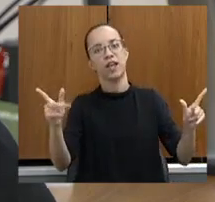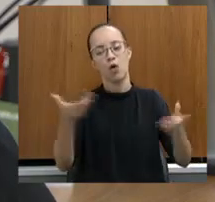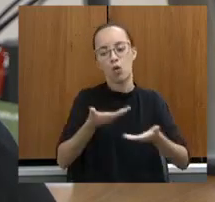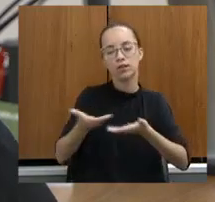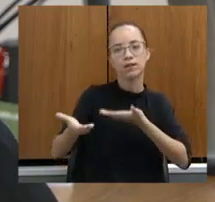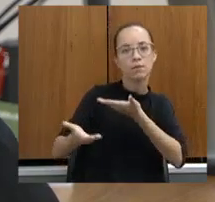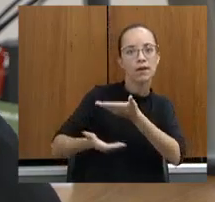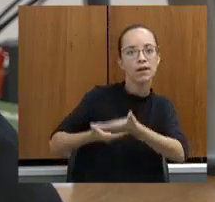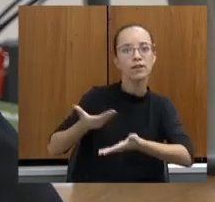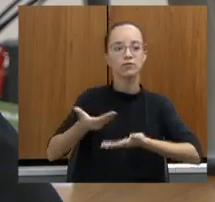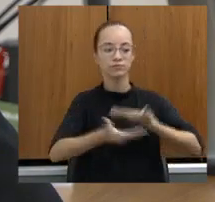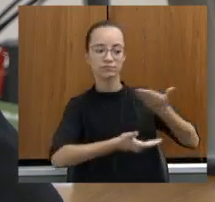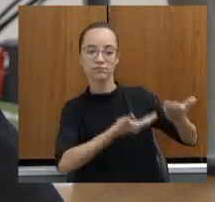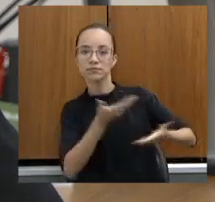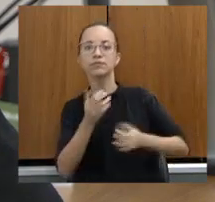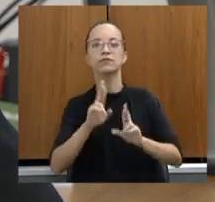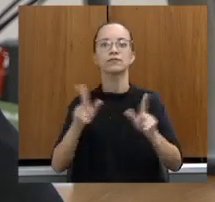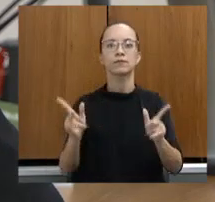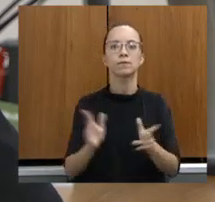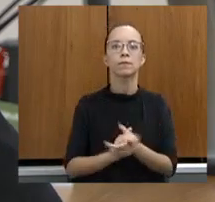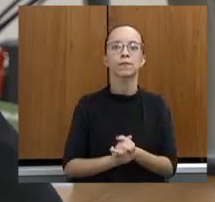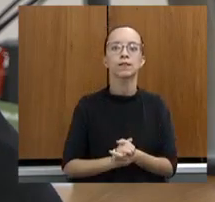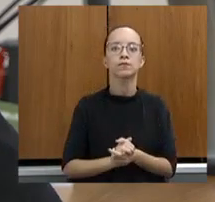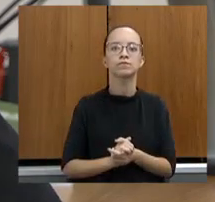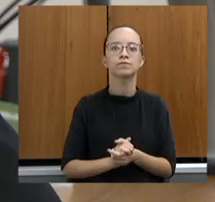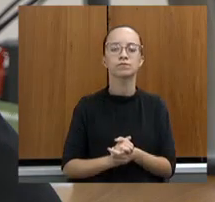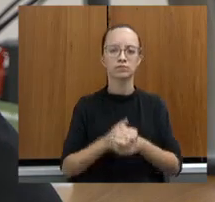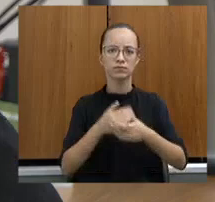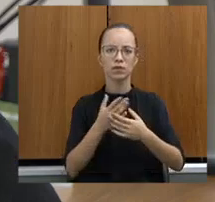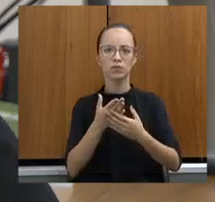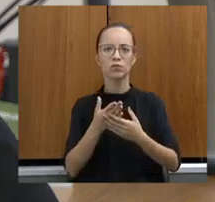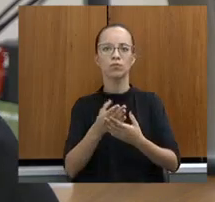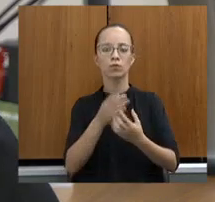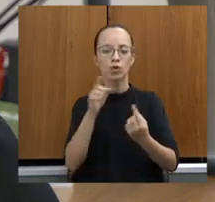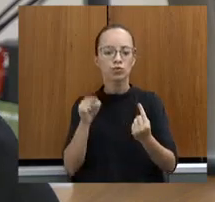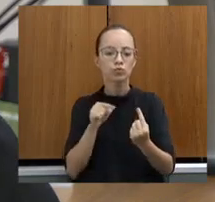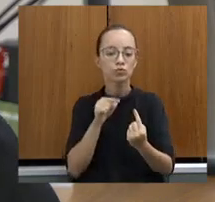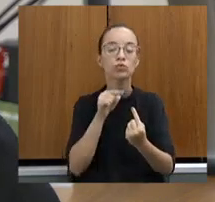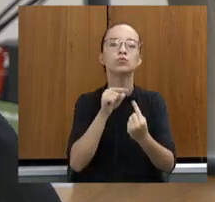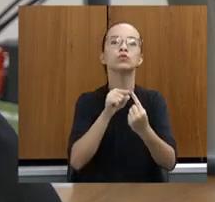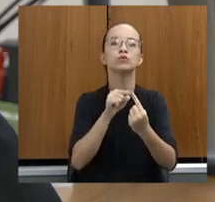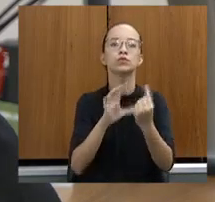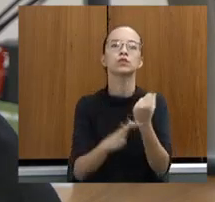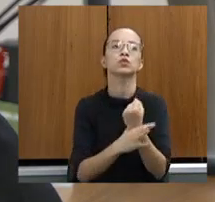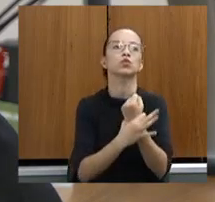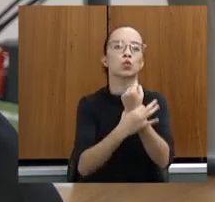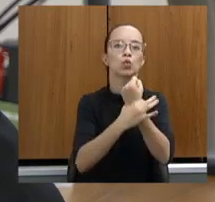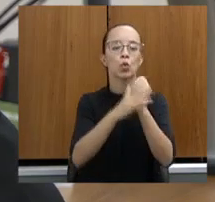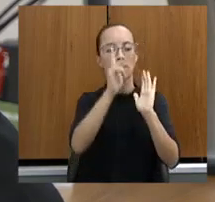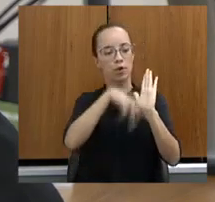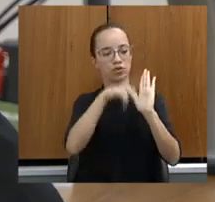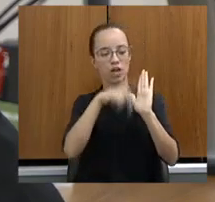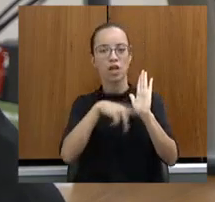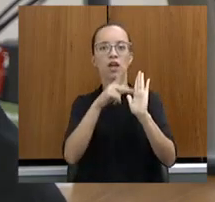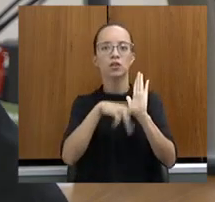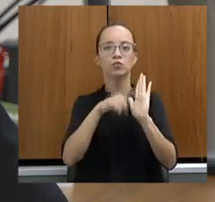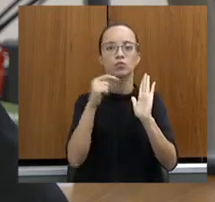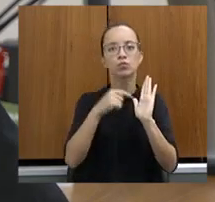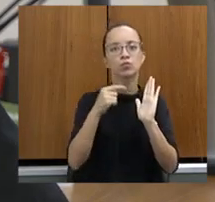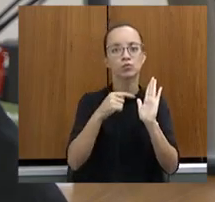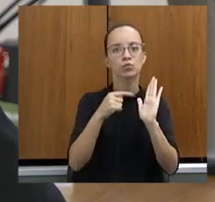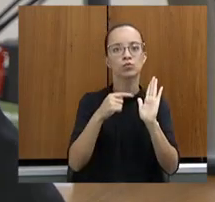fiscal ainda o projeto divisa tributária seguro Ele tá em andamento esse projeto ele vai